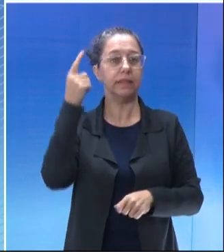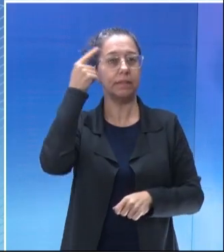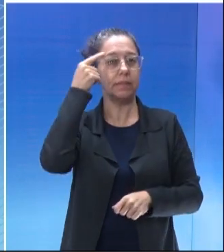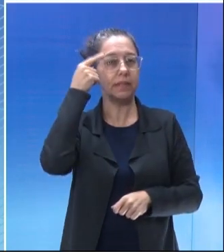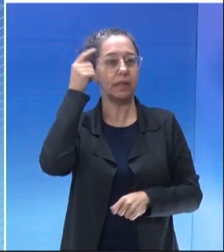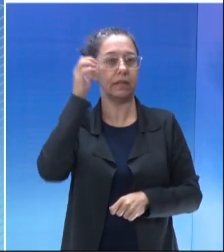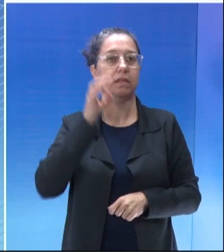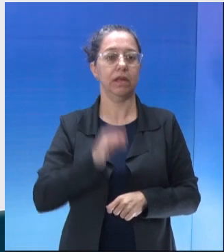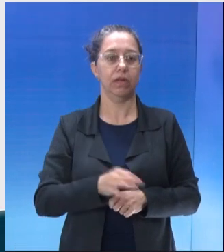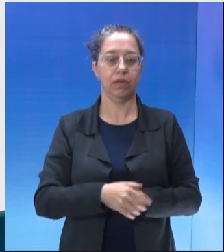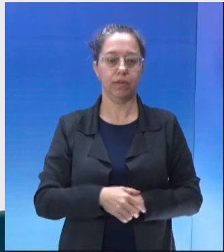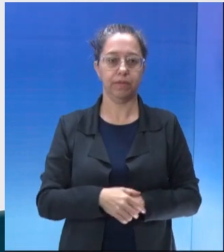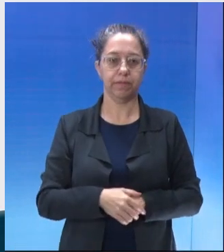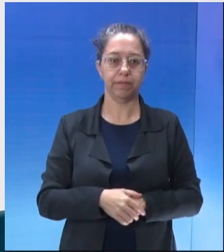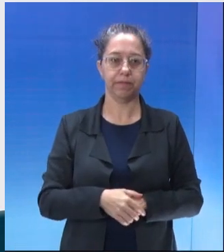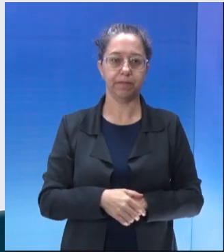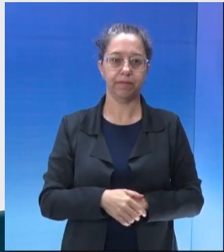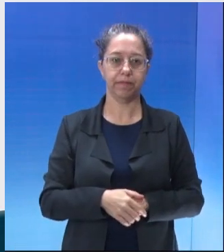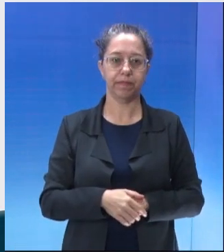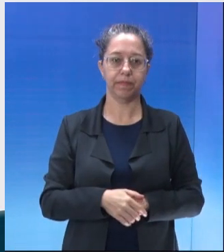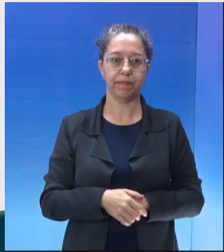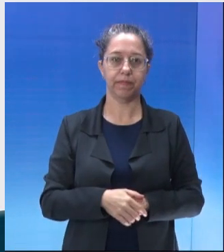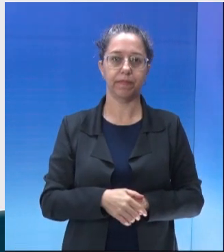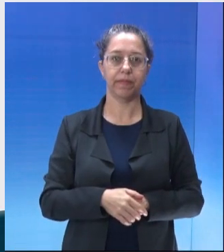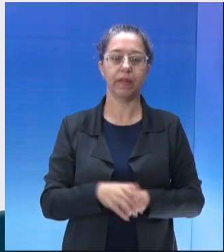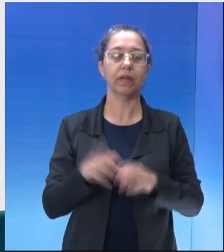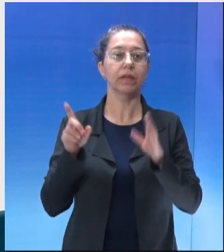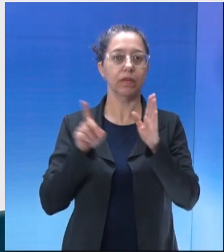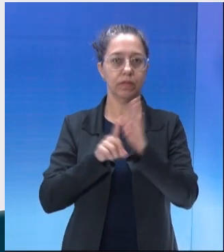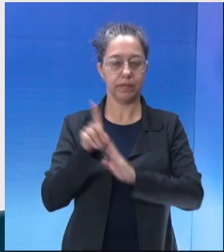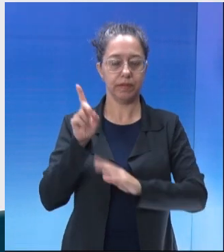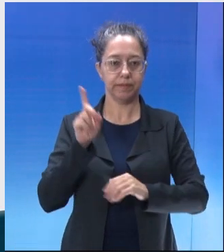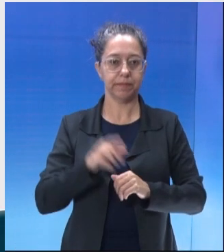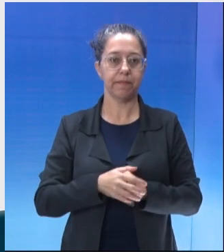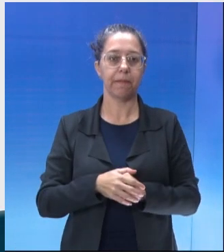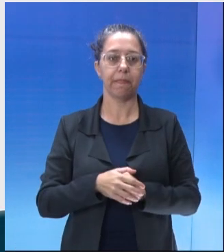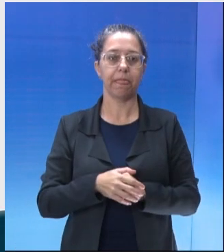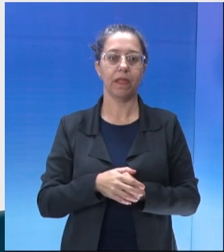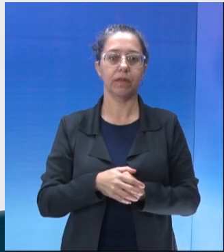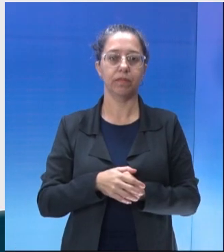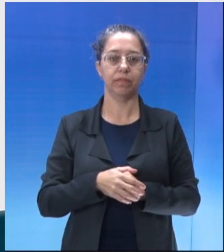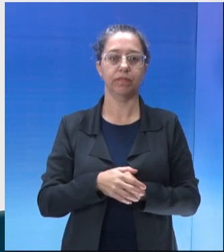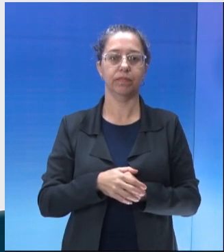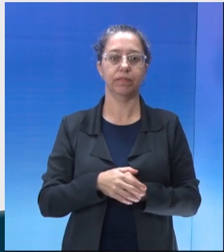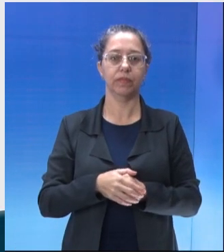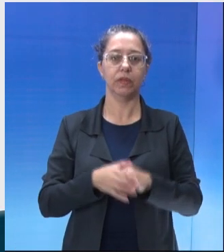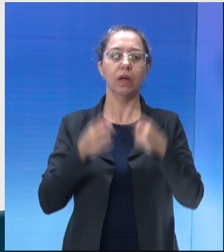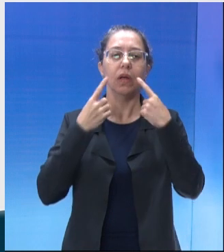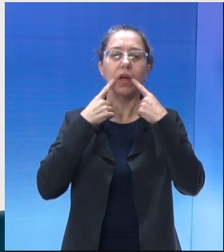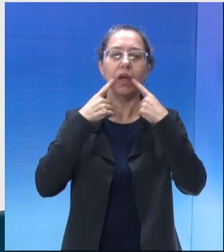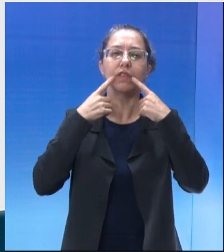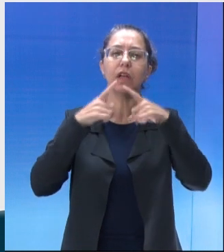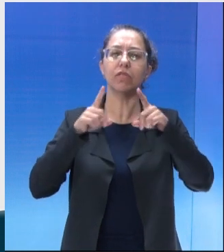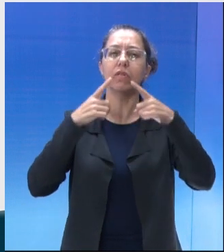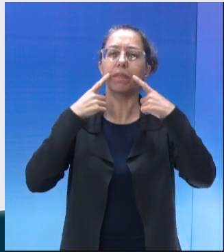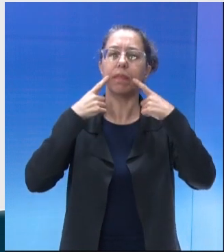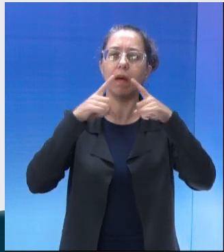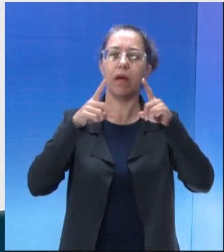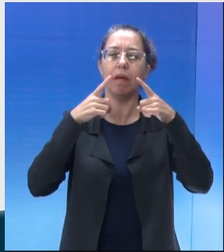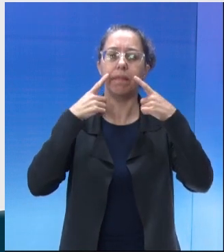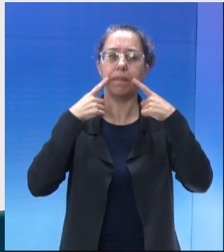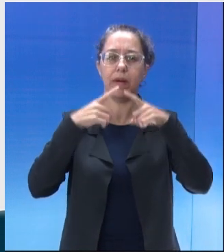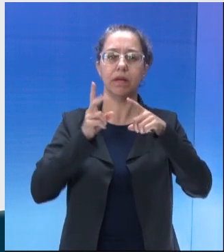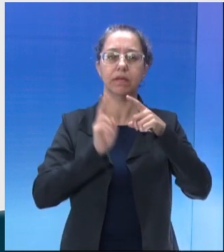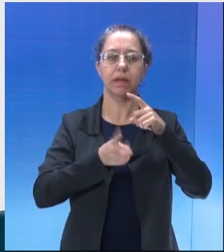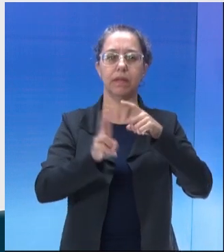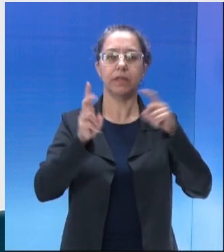mente. Vamos lá para as assertivas. A persistência das reivindicações relativas à